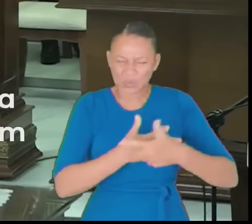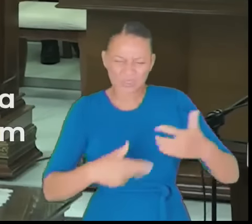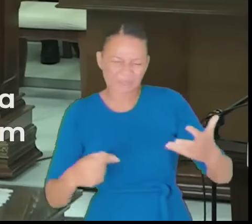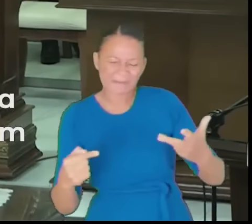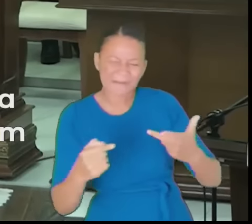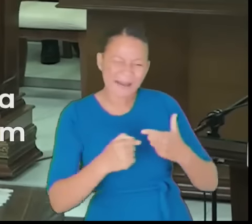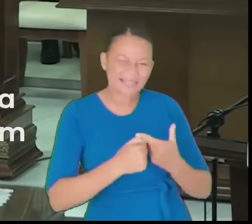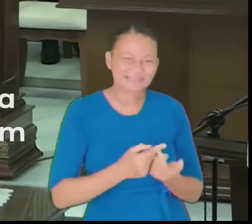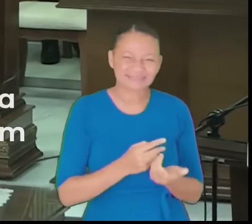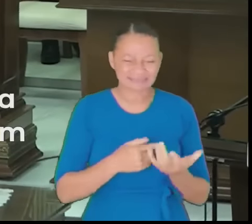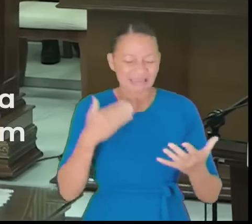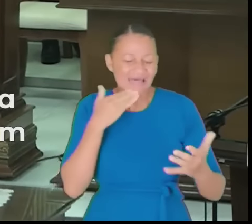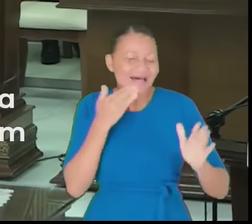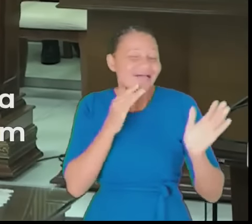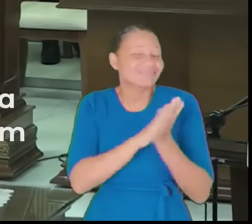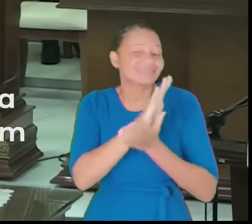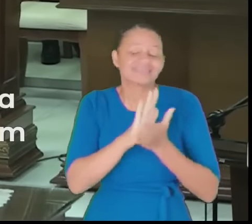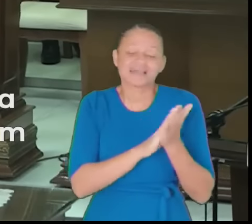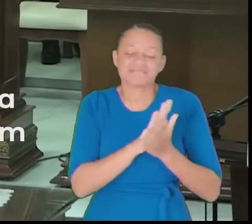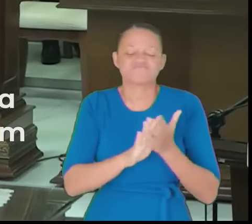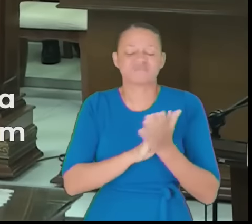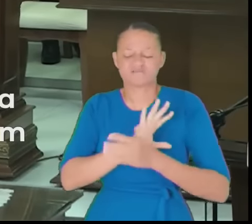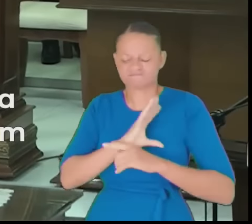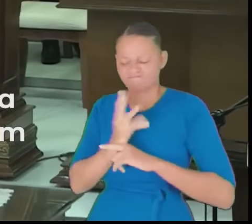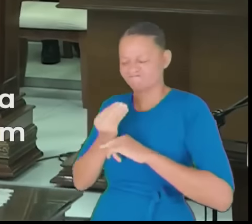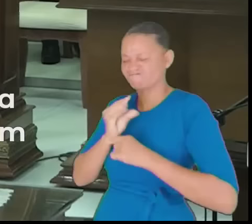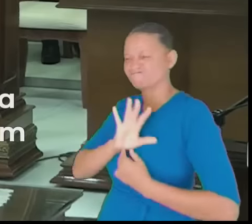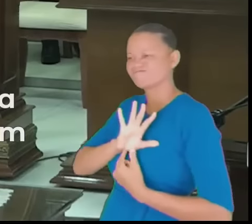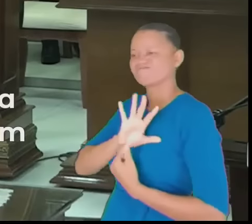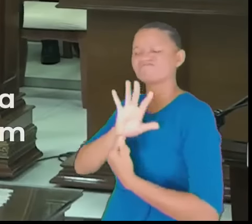semelhante, mas santa e